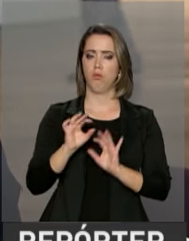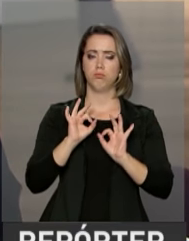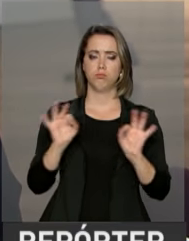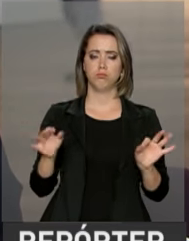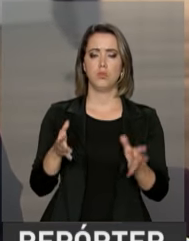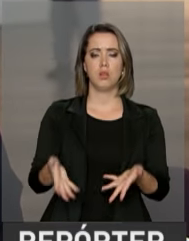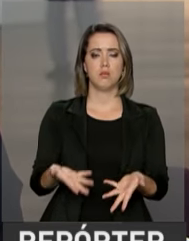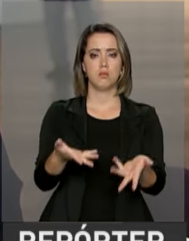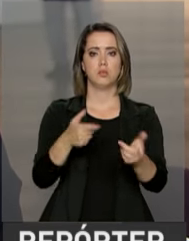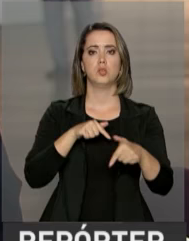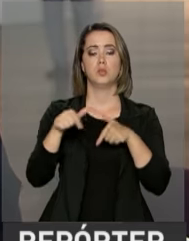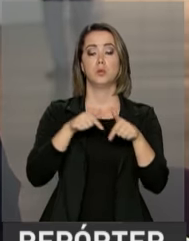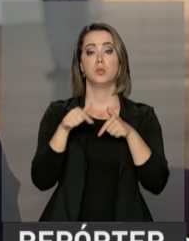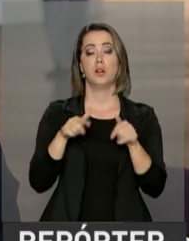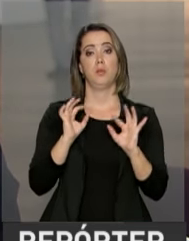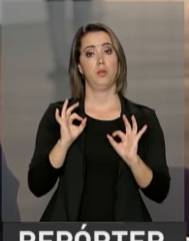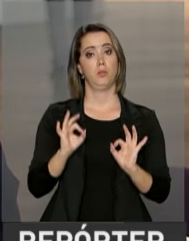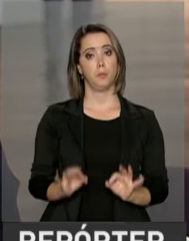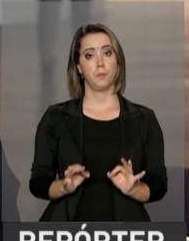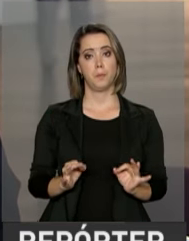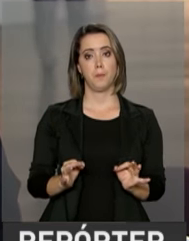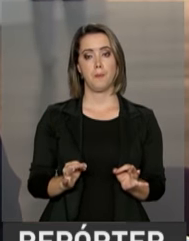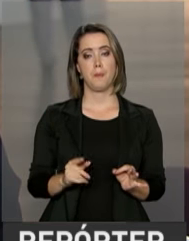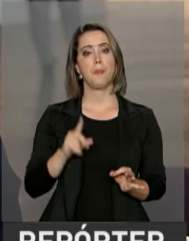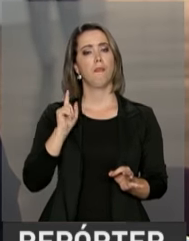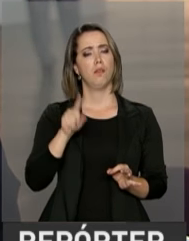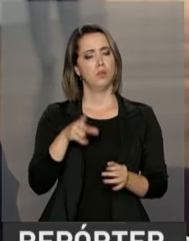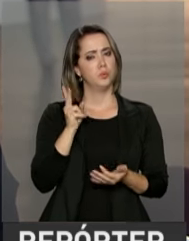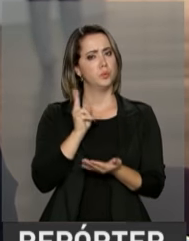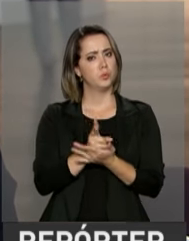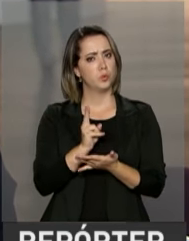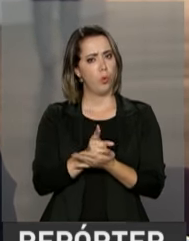incentivar o emprego, não é? Como aconteceu também com a terceirização.